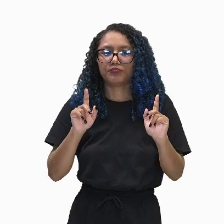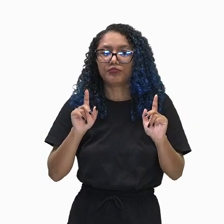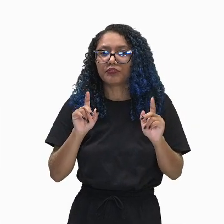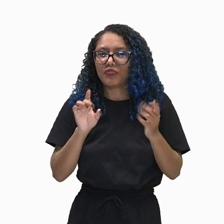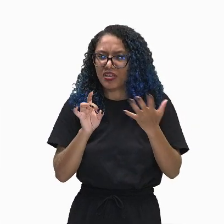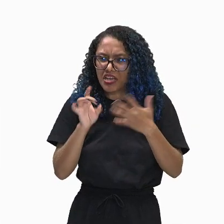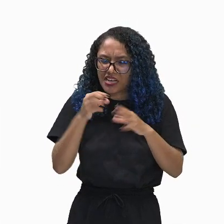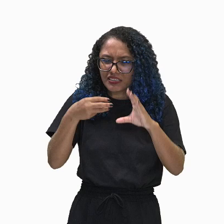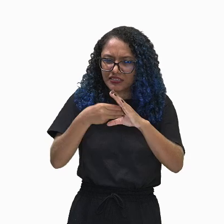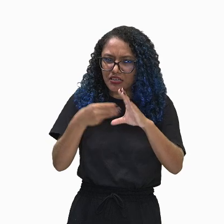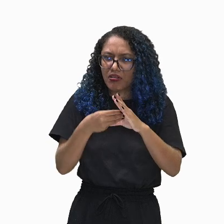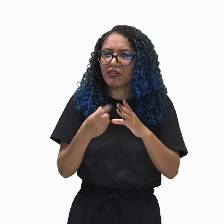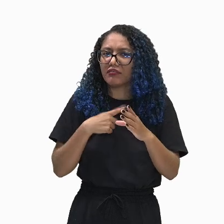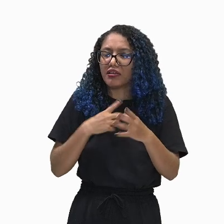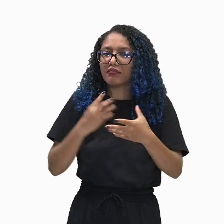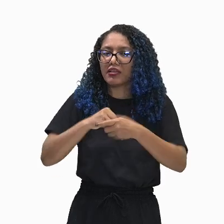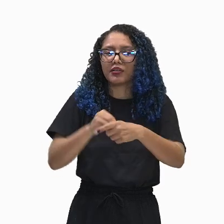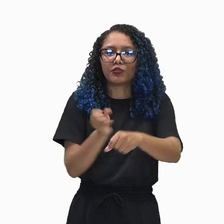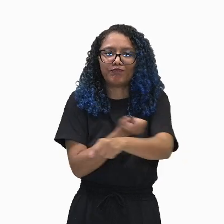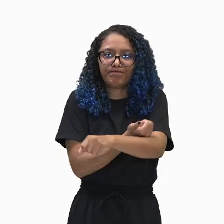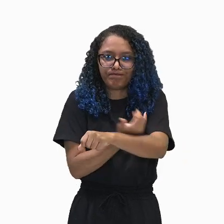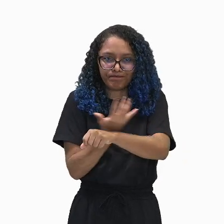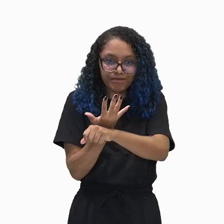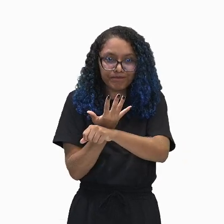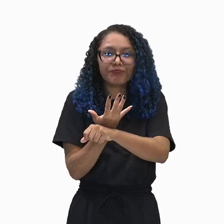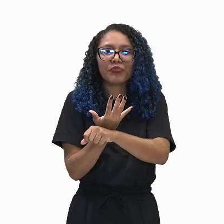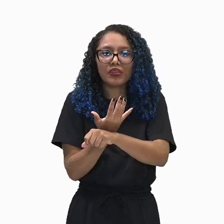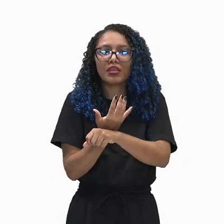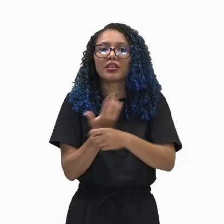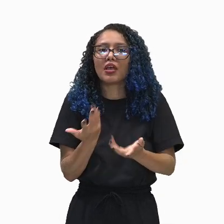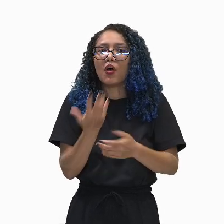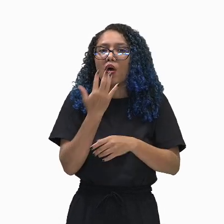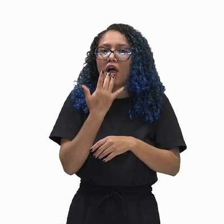célula contida nessa planta. Os pigmentos